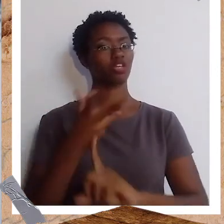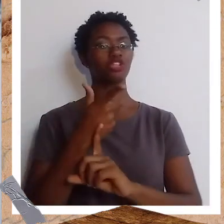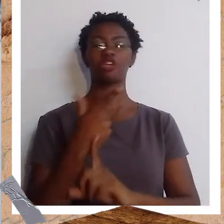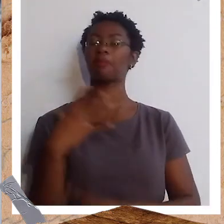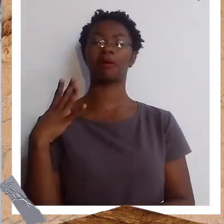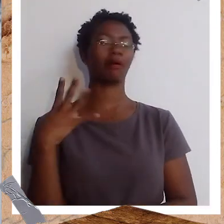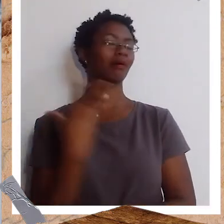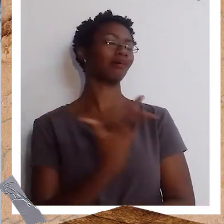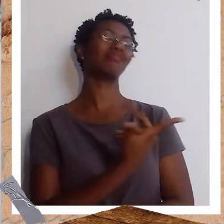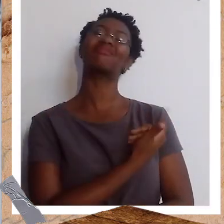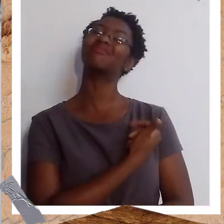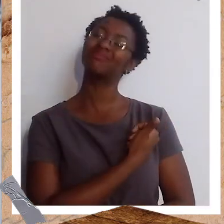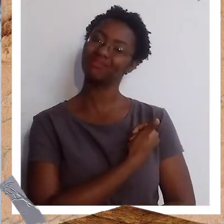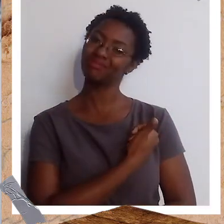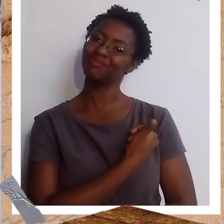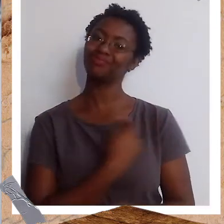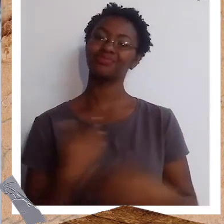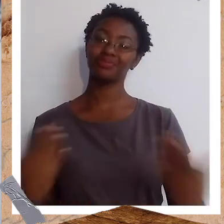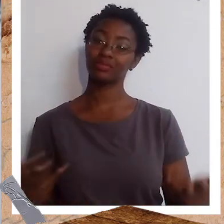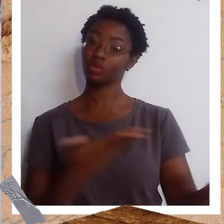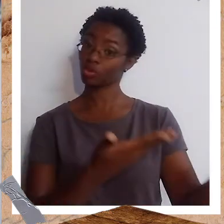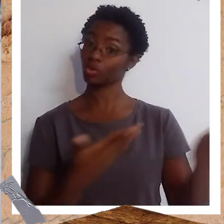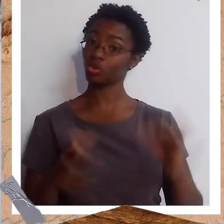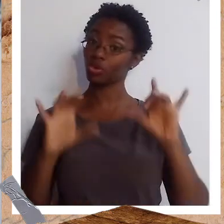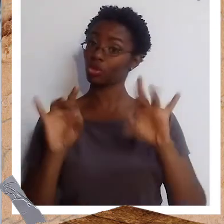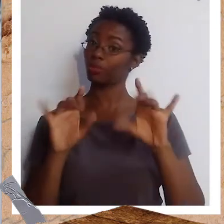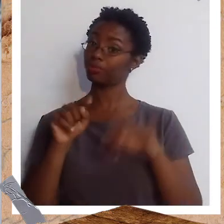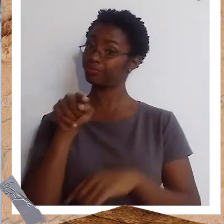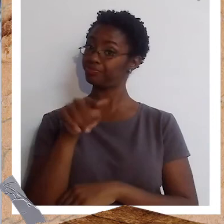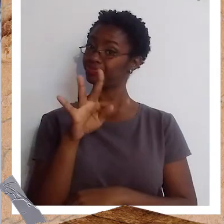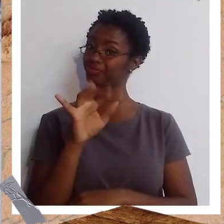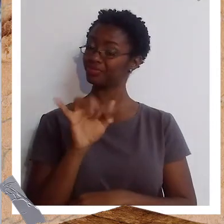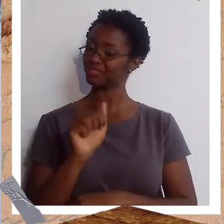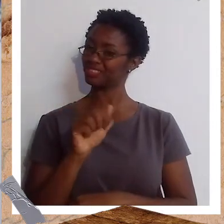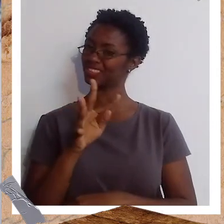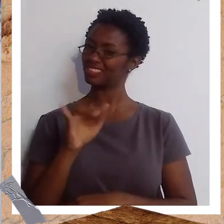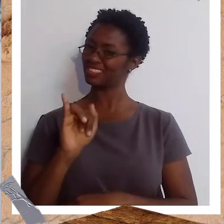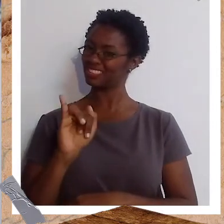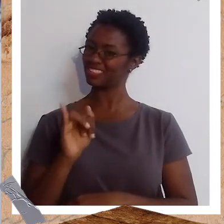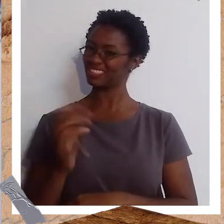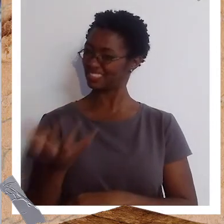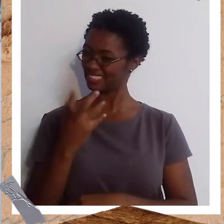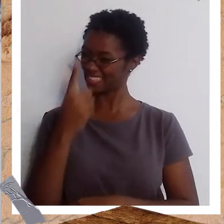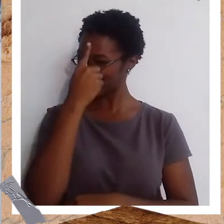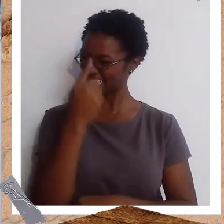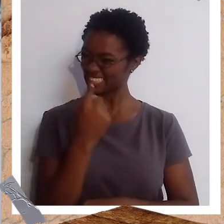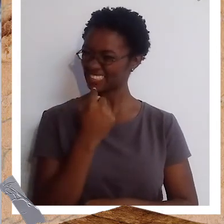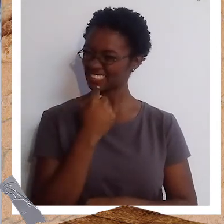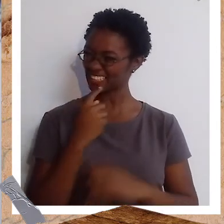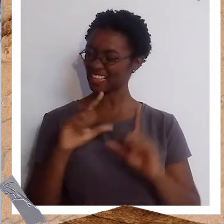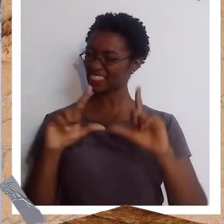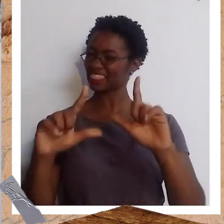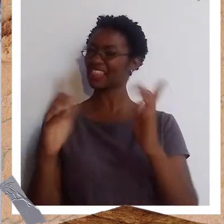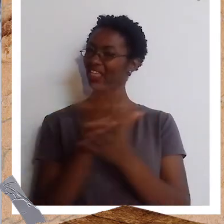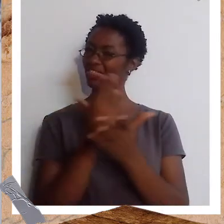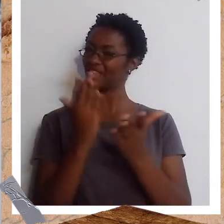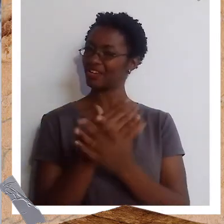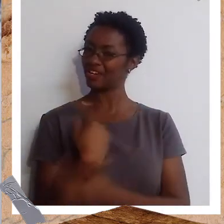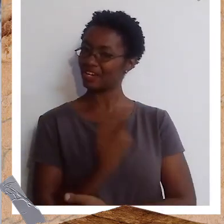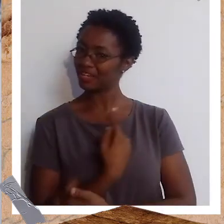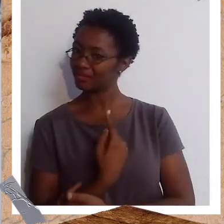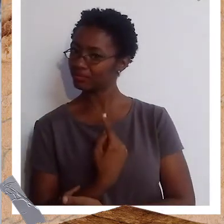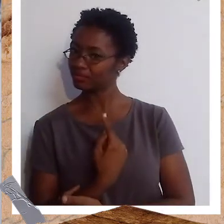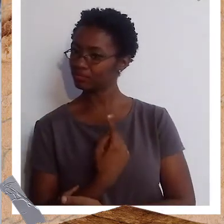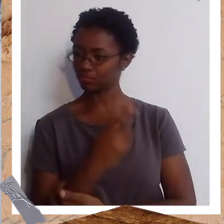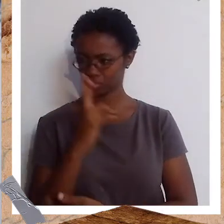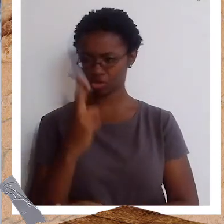plástica. E aí fica um convite especial para você, Patti. Você quer fazer a ilustração da capa do nosso livro? Vou esperar